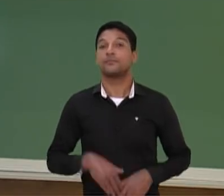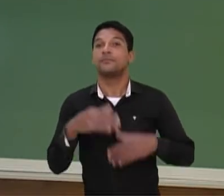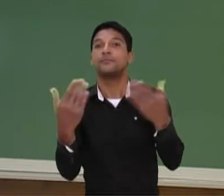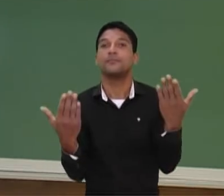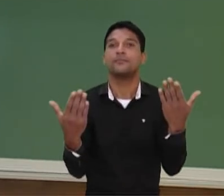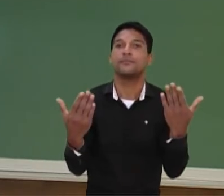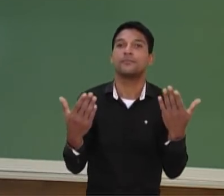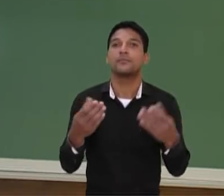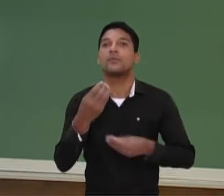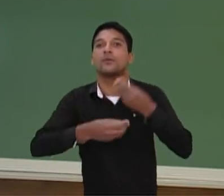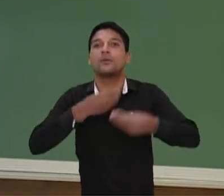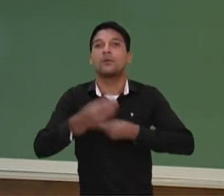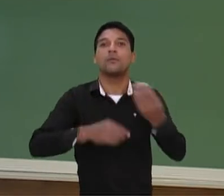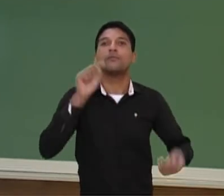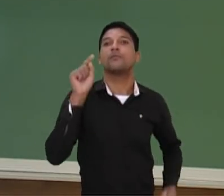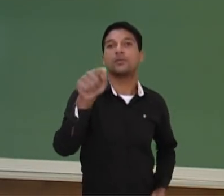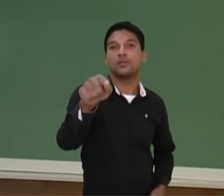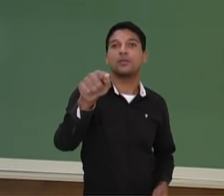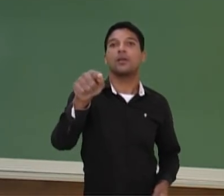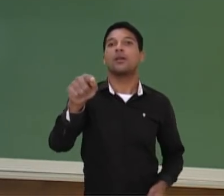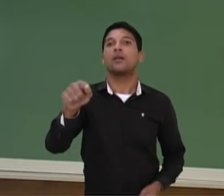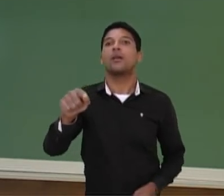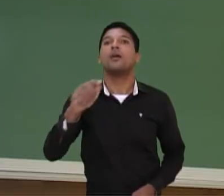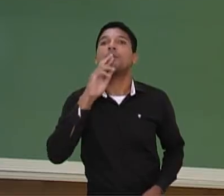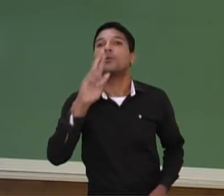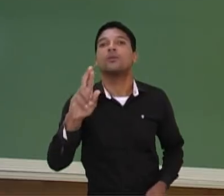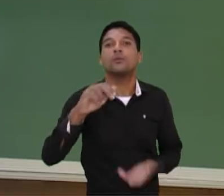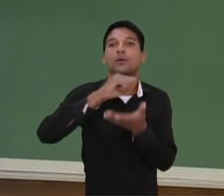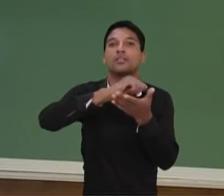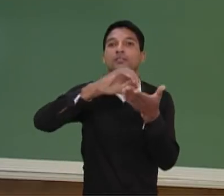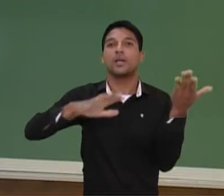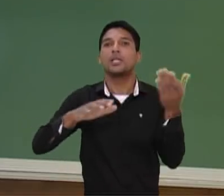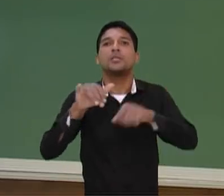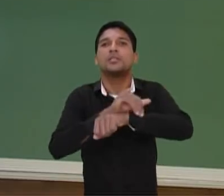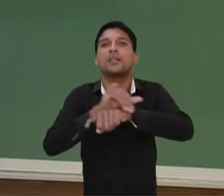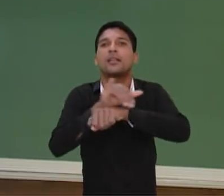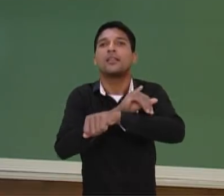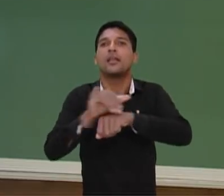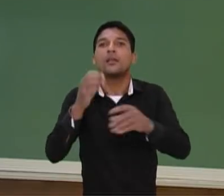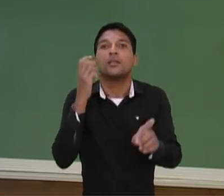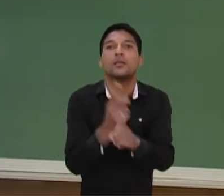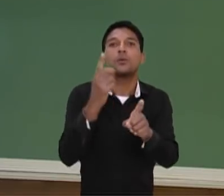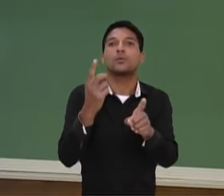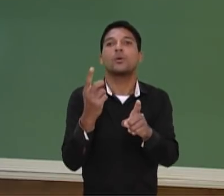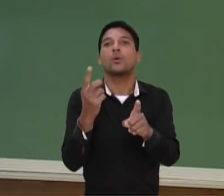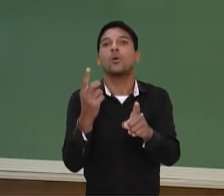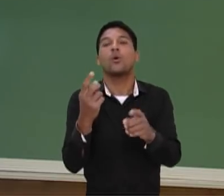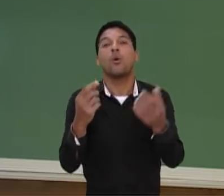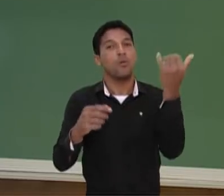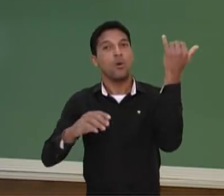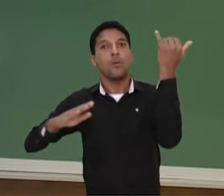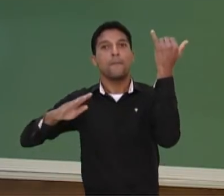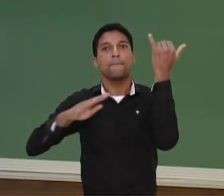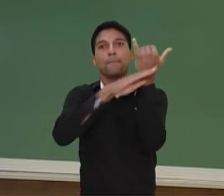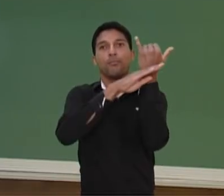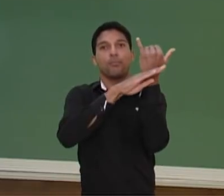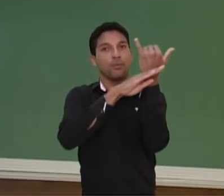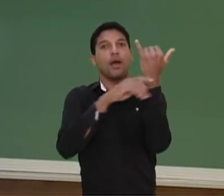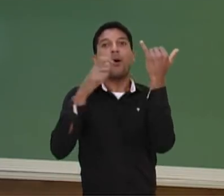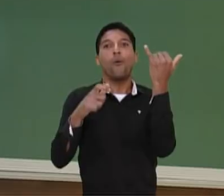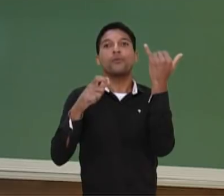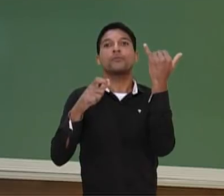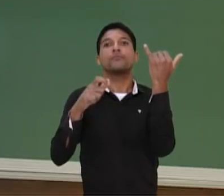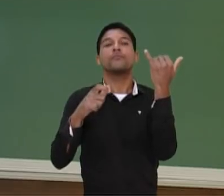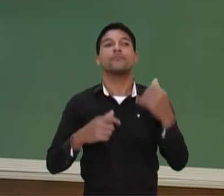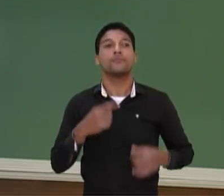Então, como você fez para realizar essa, para encontrar, né, esse ponto de interseção? Ok?